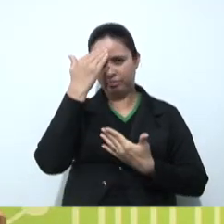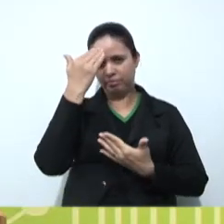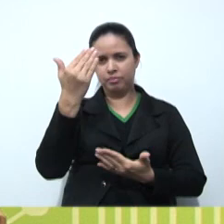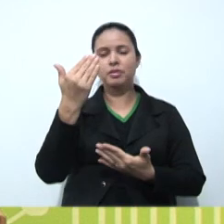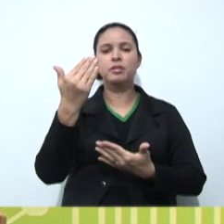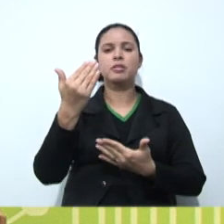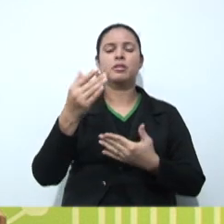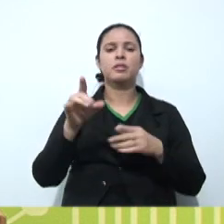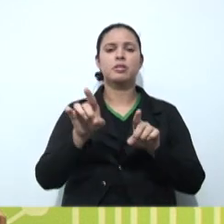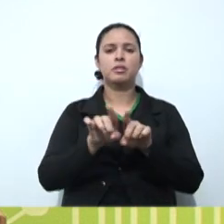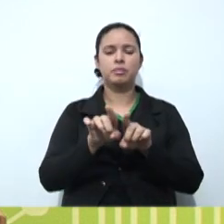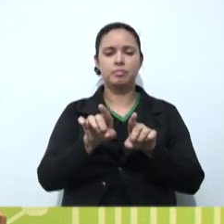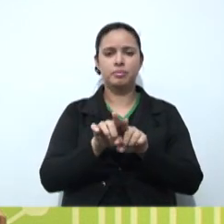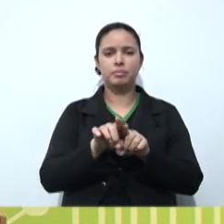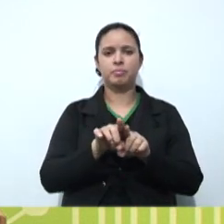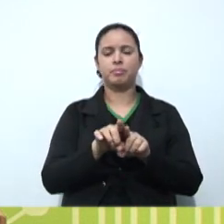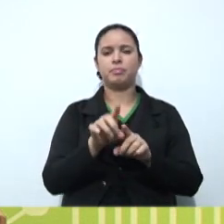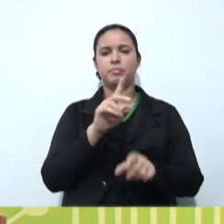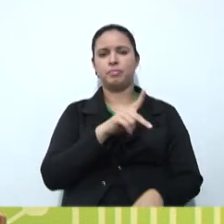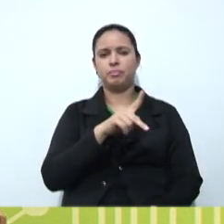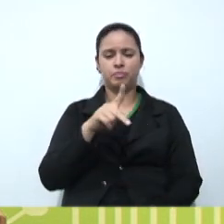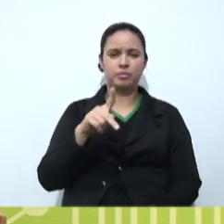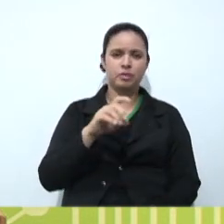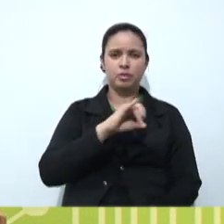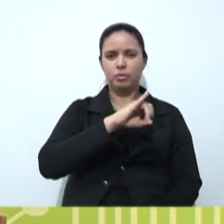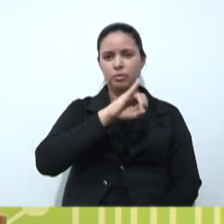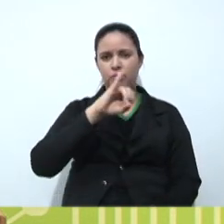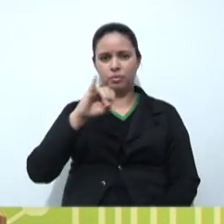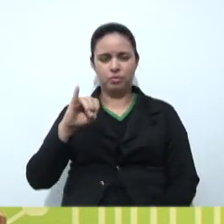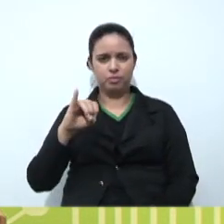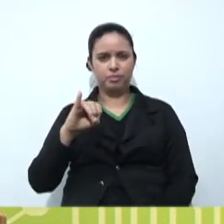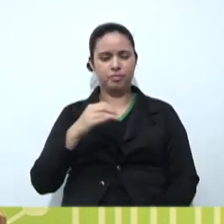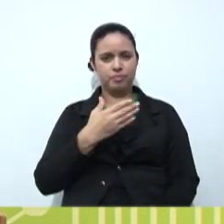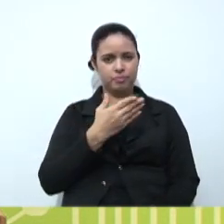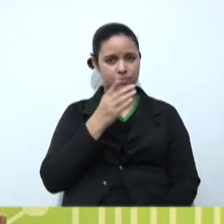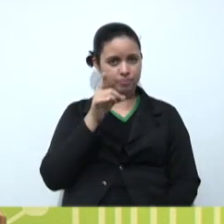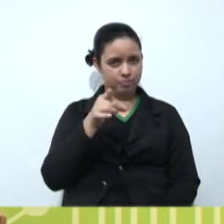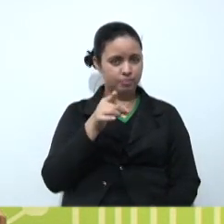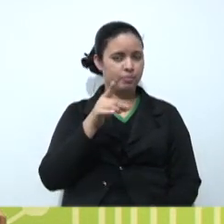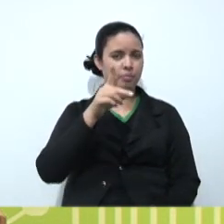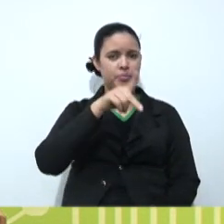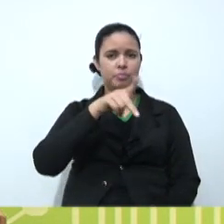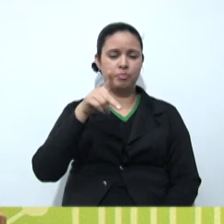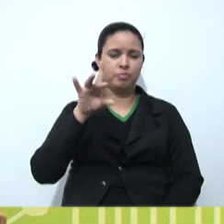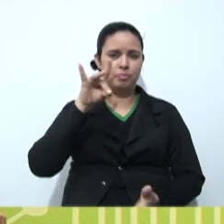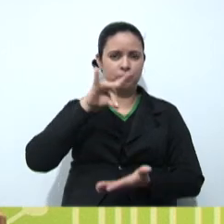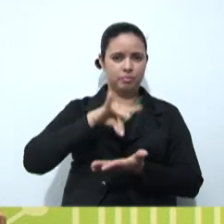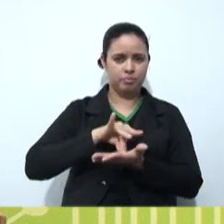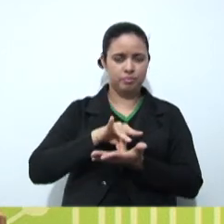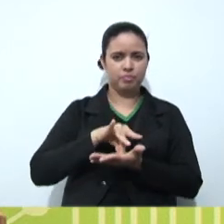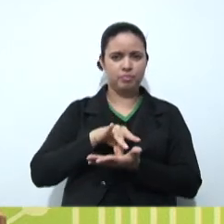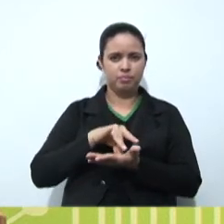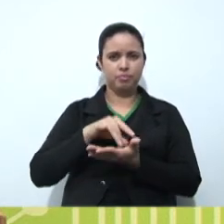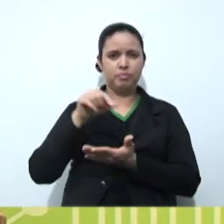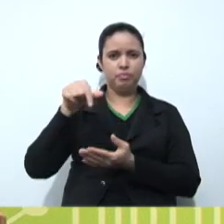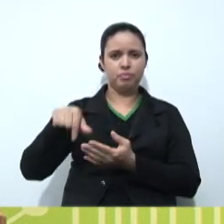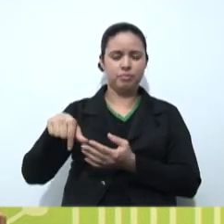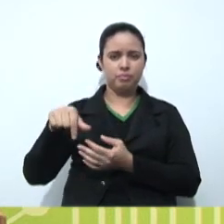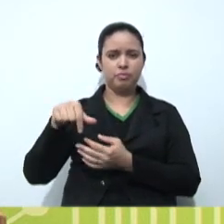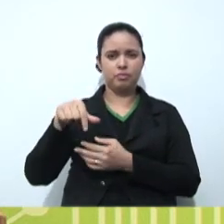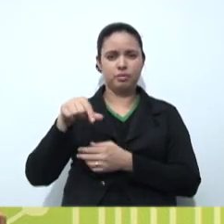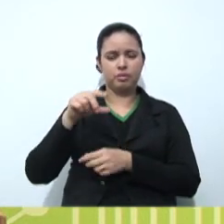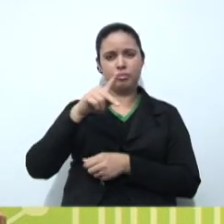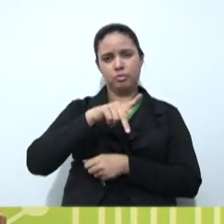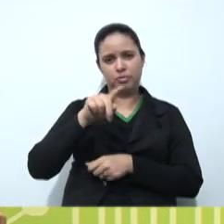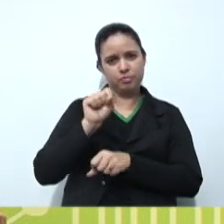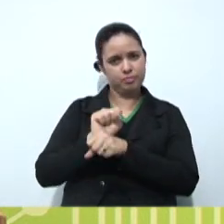claro, né, o professor deu o alô aí, professor presencial, que está aí na sala de aula. O professor Marcos está aqui já à disposição, nós